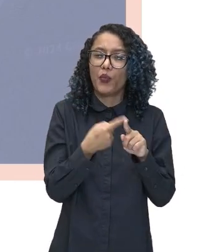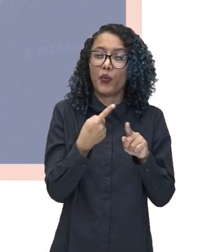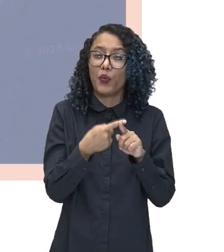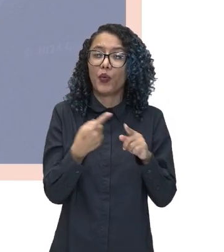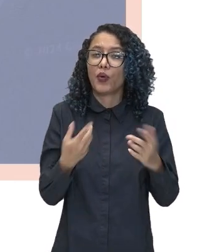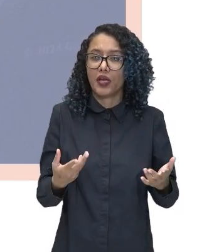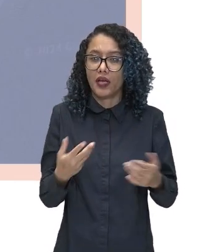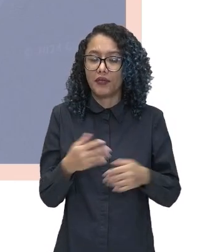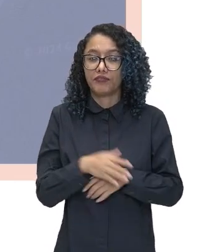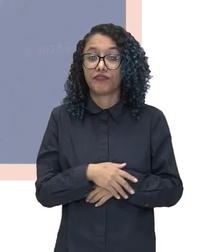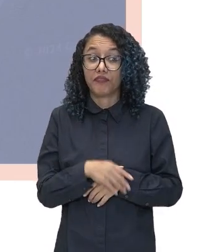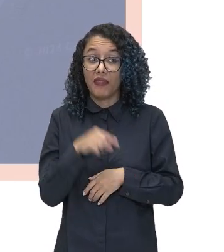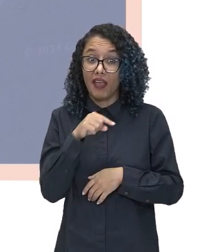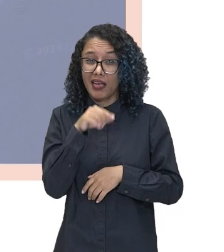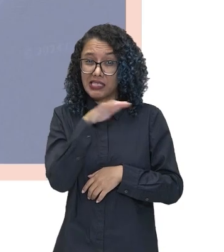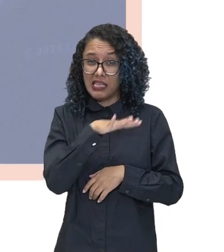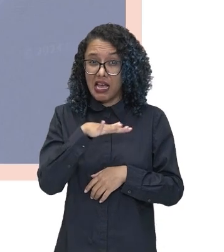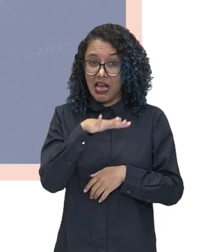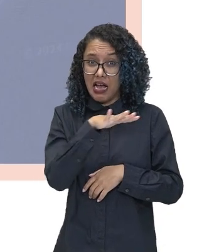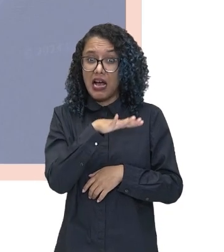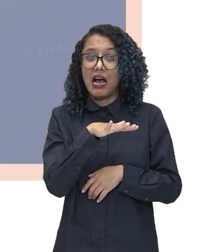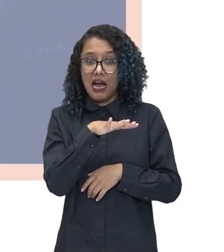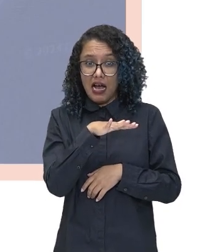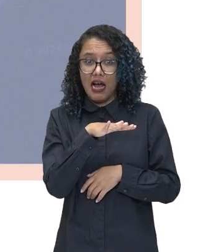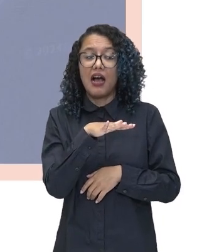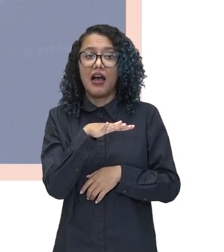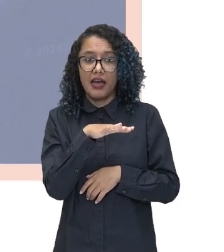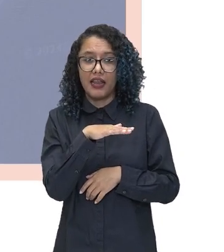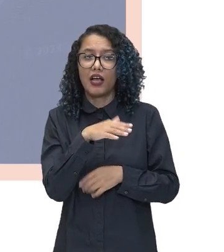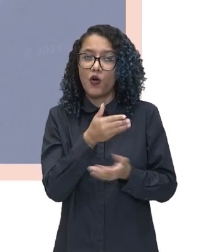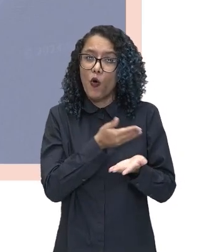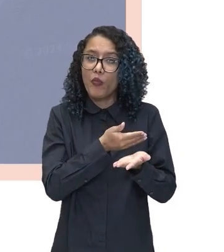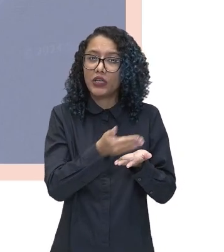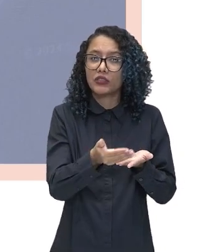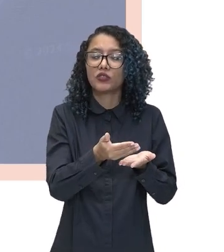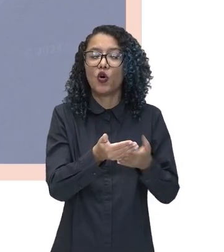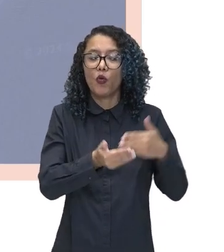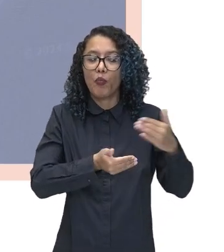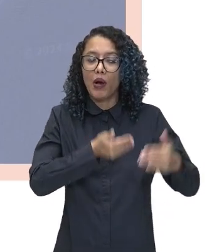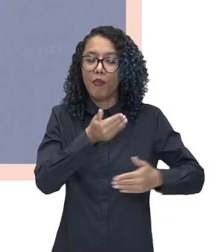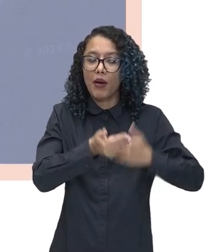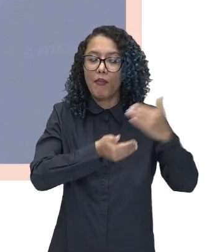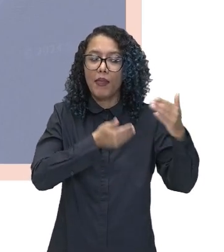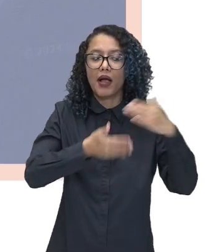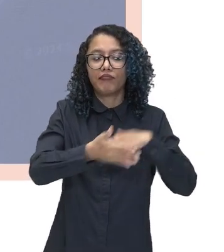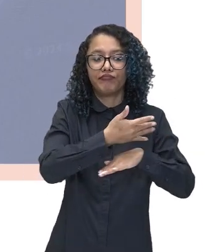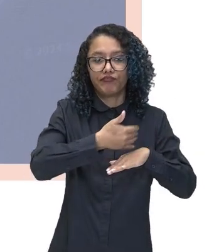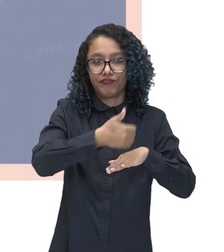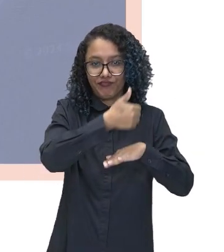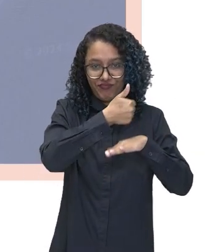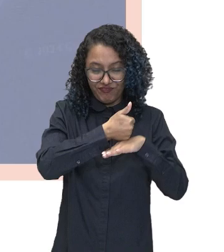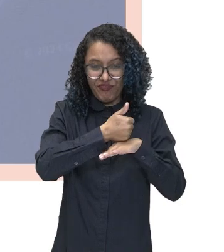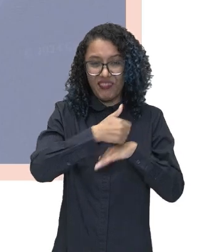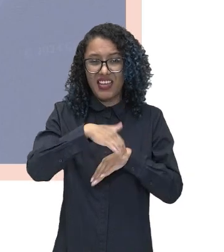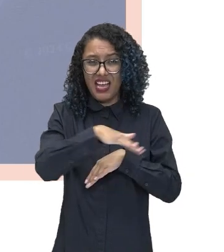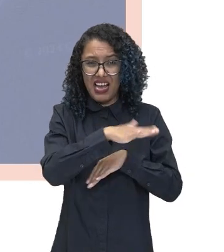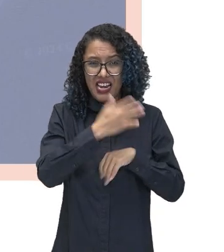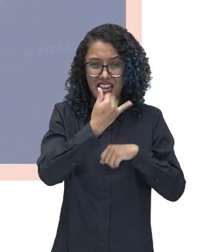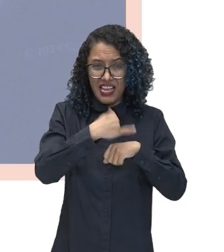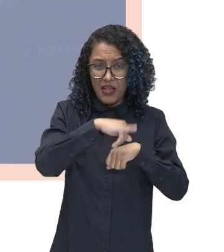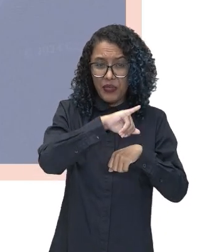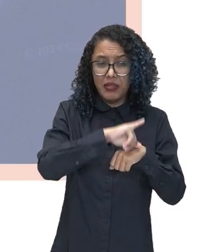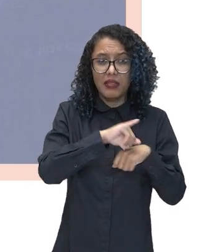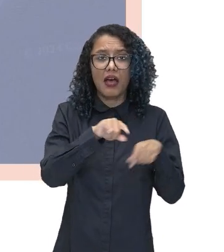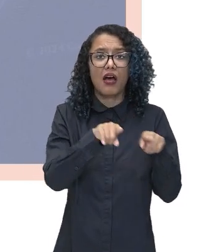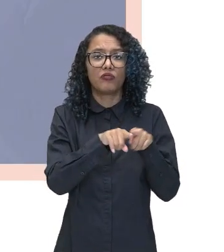né, dessa região onde ocorreu o primeiro processo de colonização, né, a parte aí do Washington DC, Nova